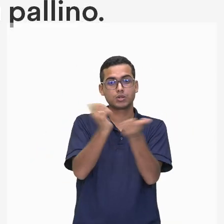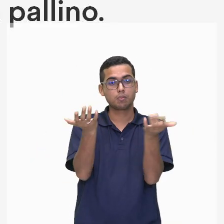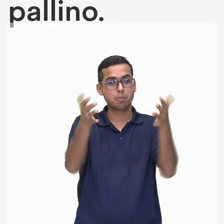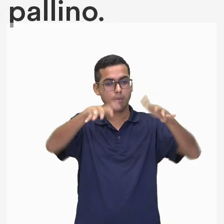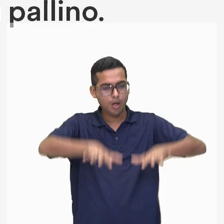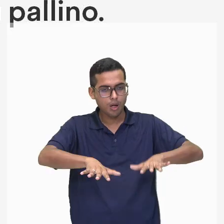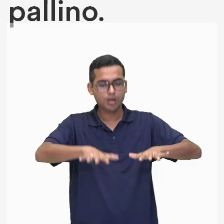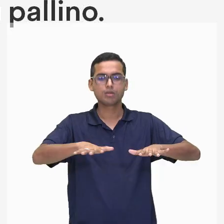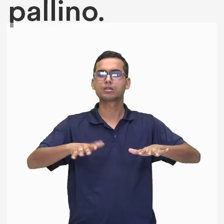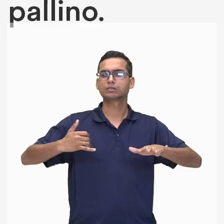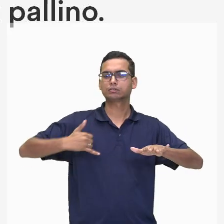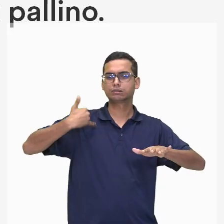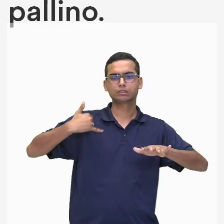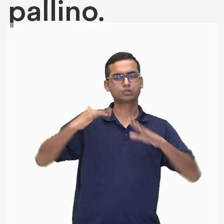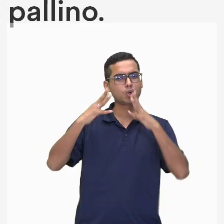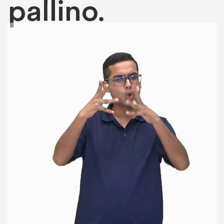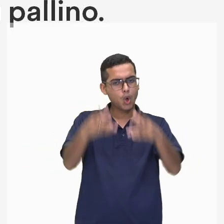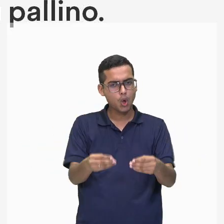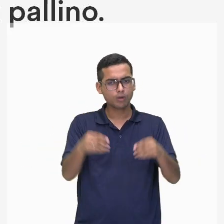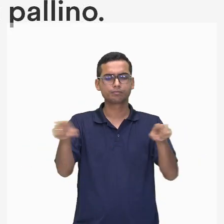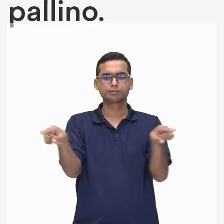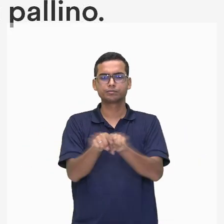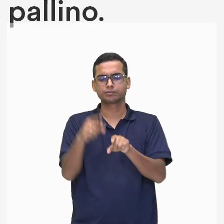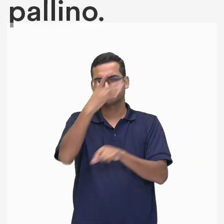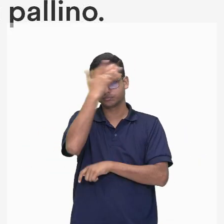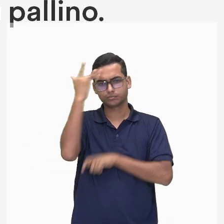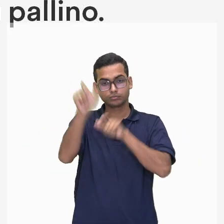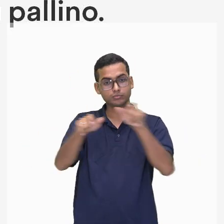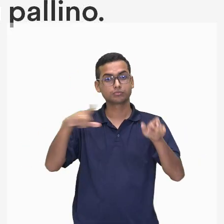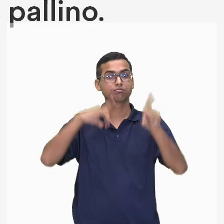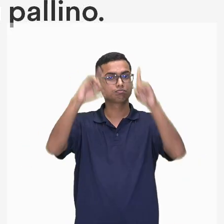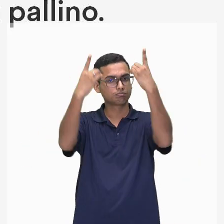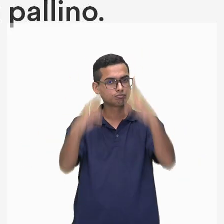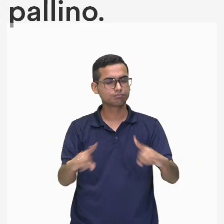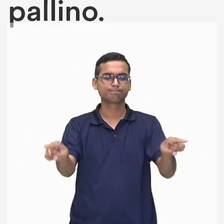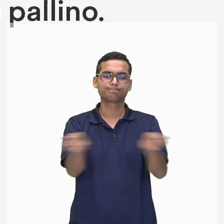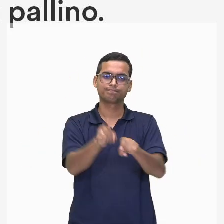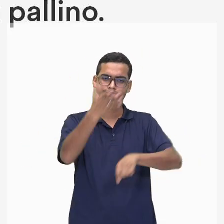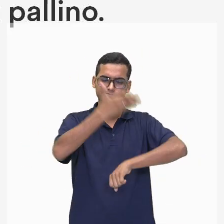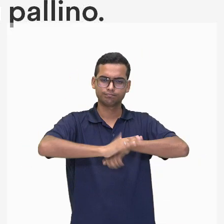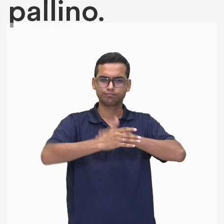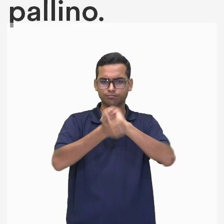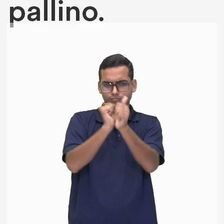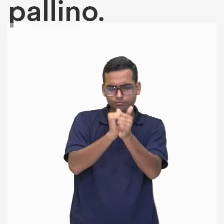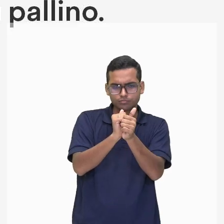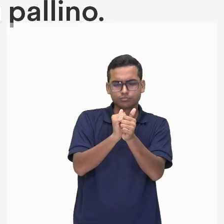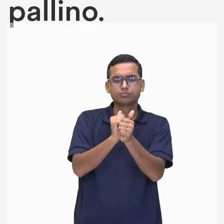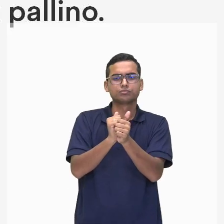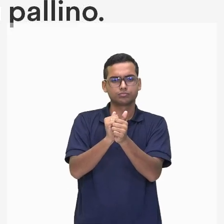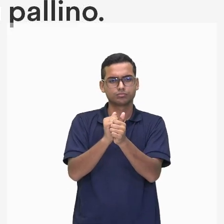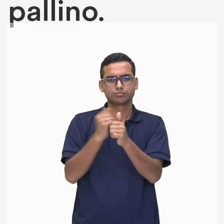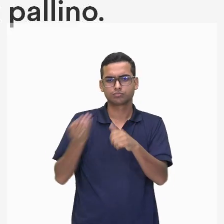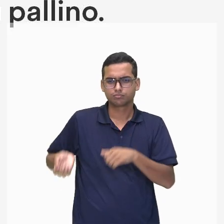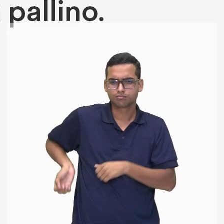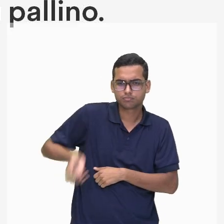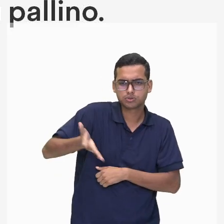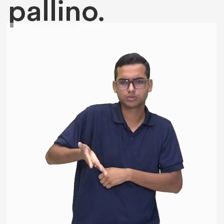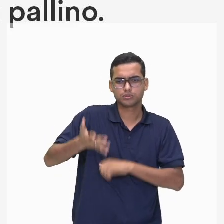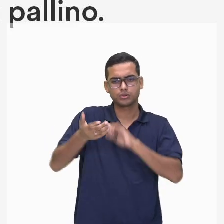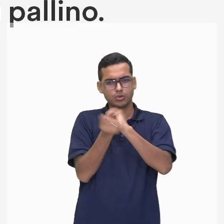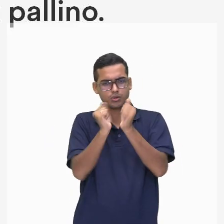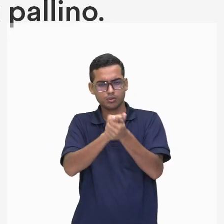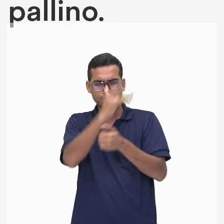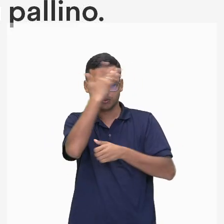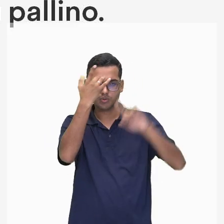de todas as idades, incluindo pessoas com deficiência. Inclusive a bocha adaptada, que é para as pessoas com